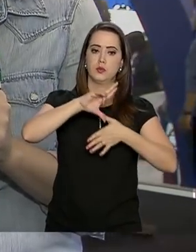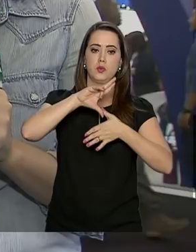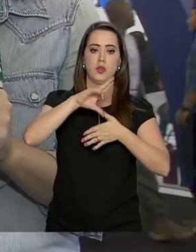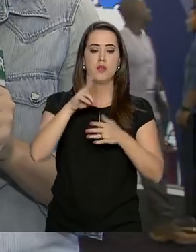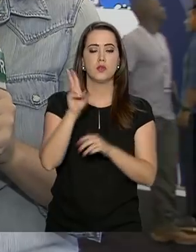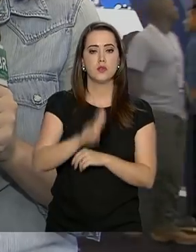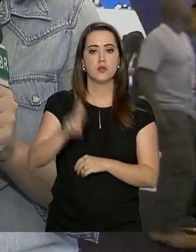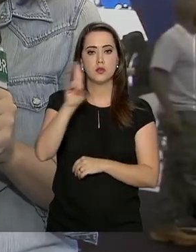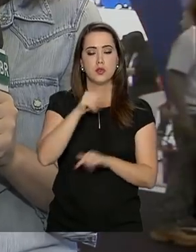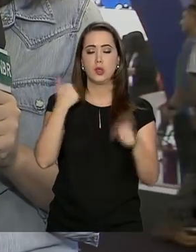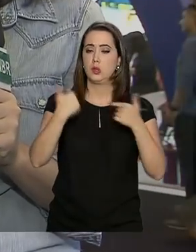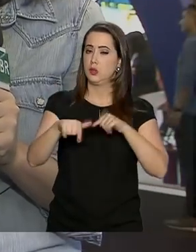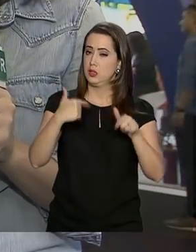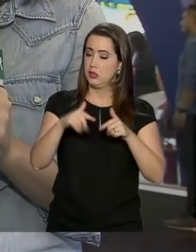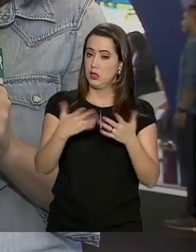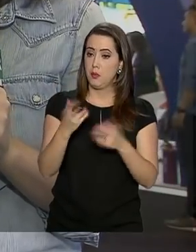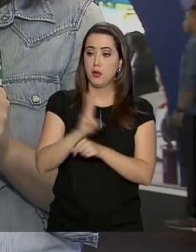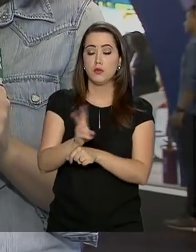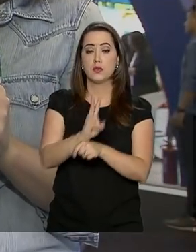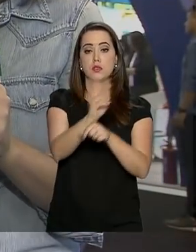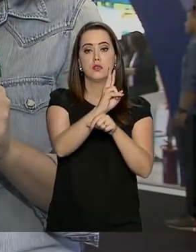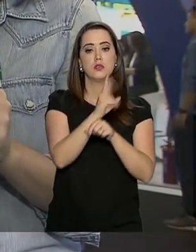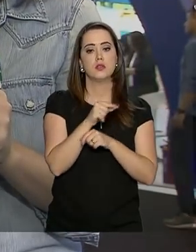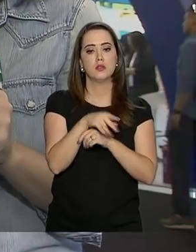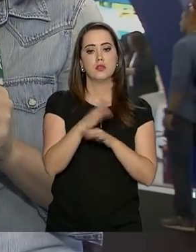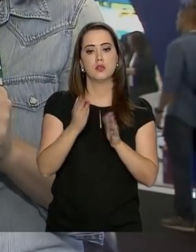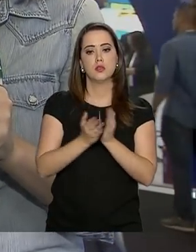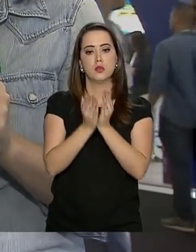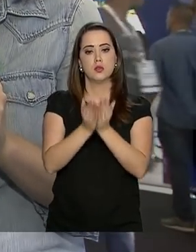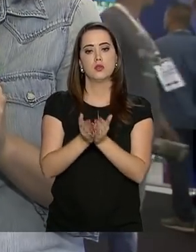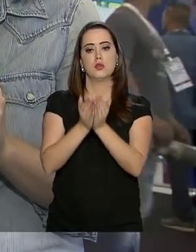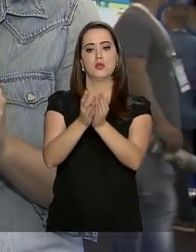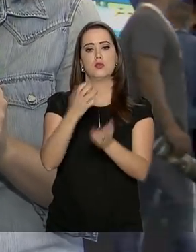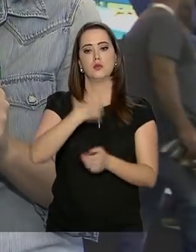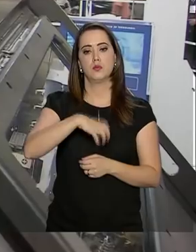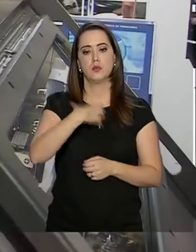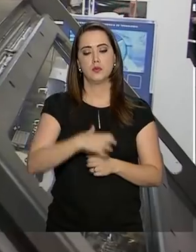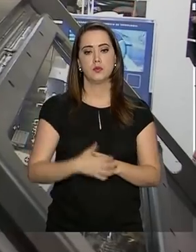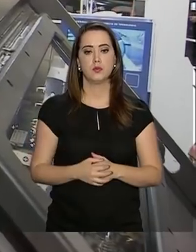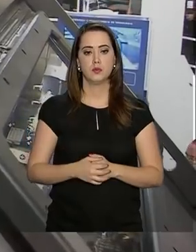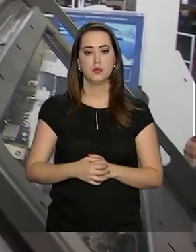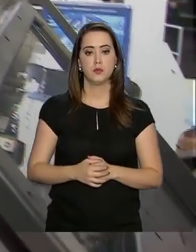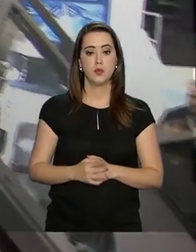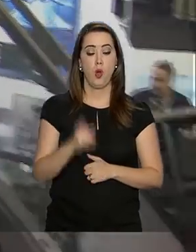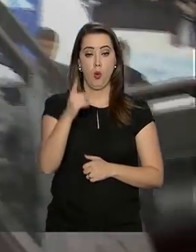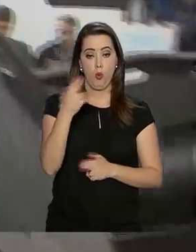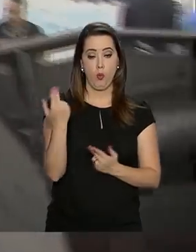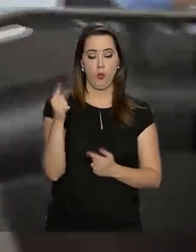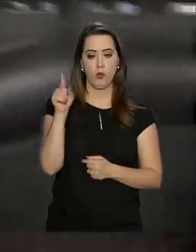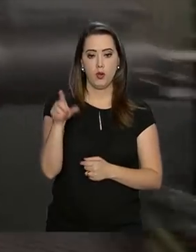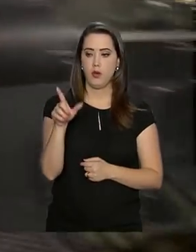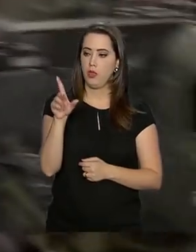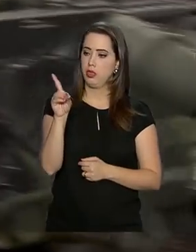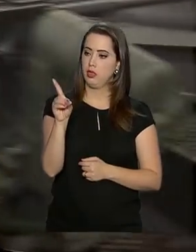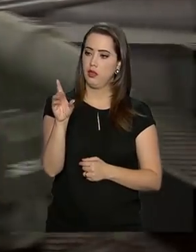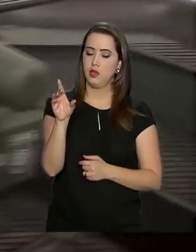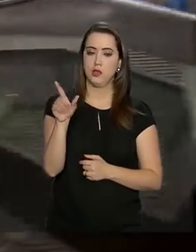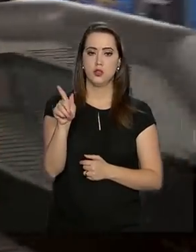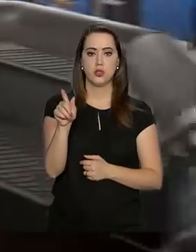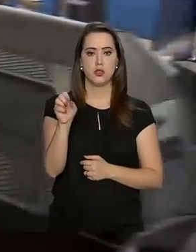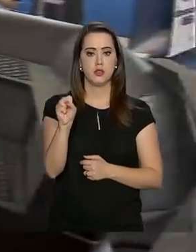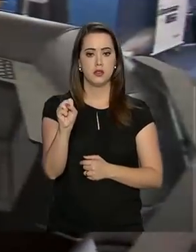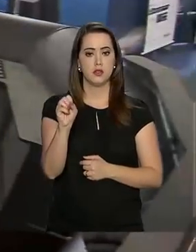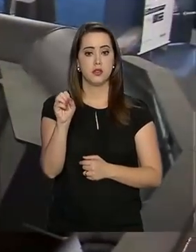utilizadas em atividades de patrulhamento e fiscalização na Baía de Todos os Santos. O modelo é o